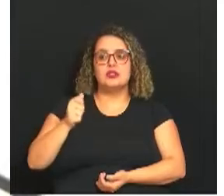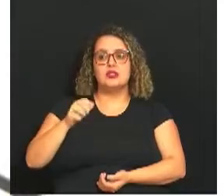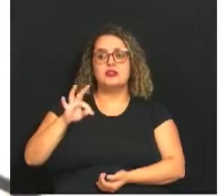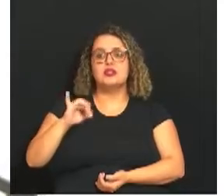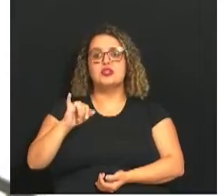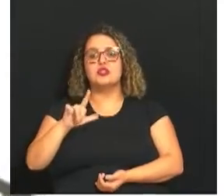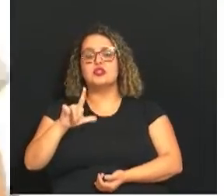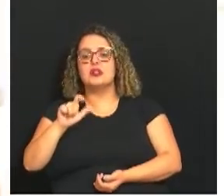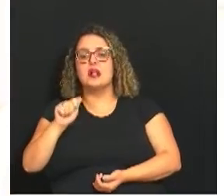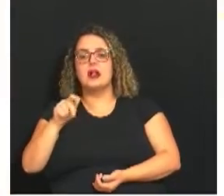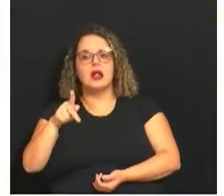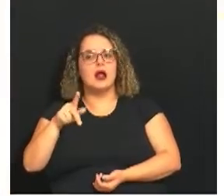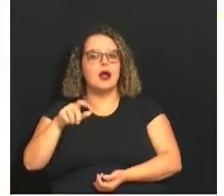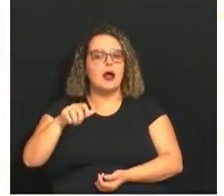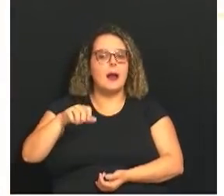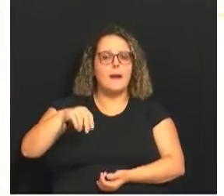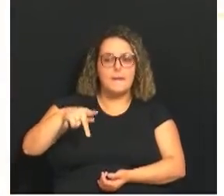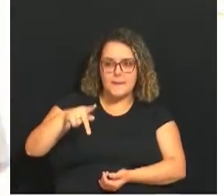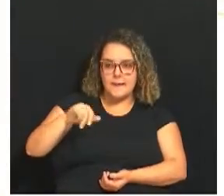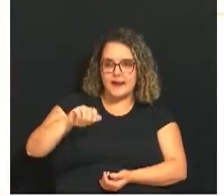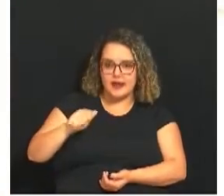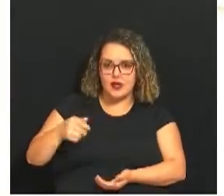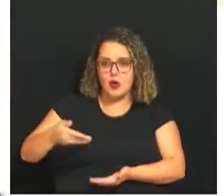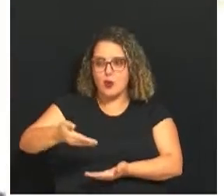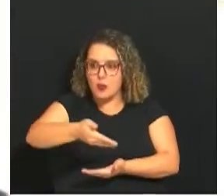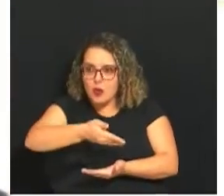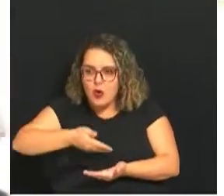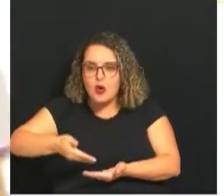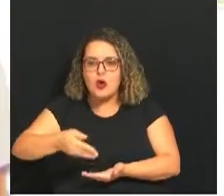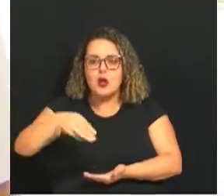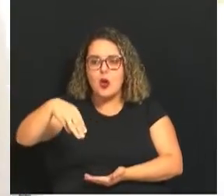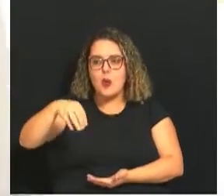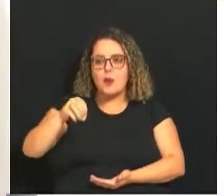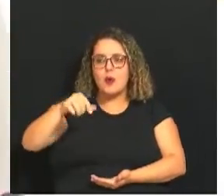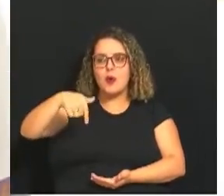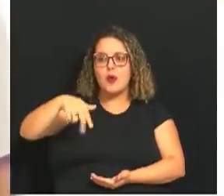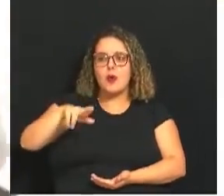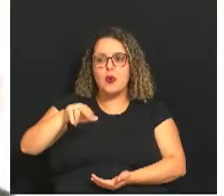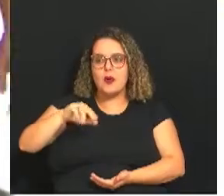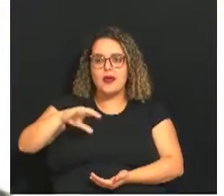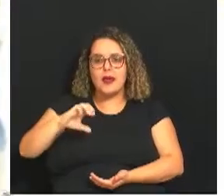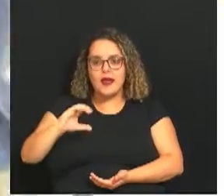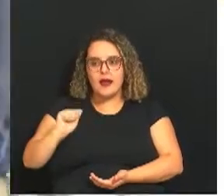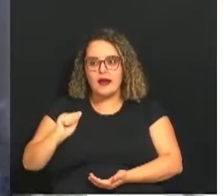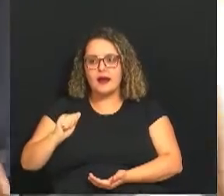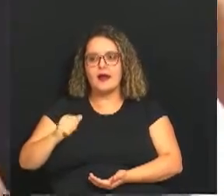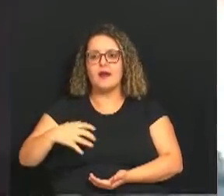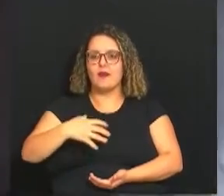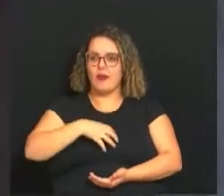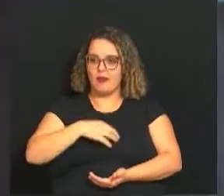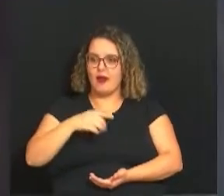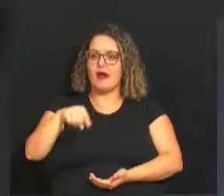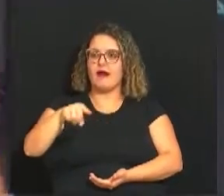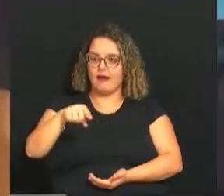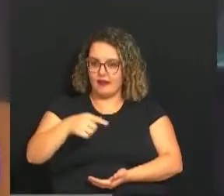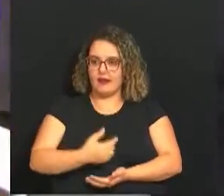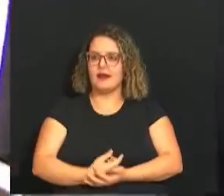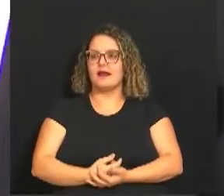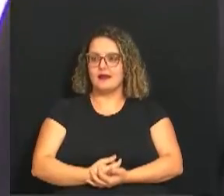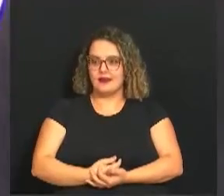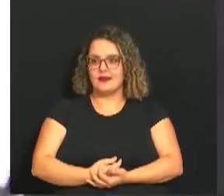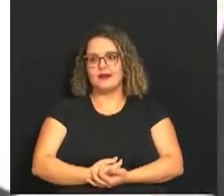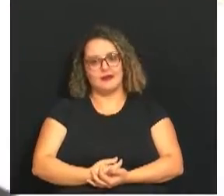ao molho, corvina ao molho, a muquequinha da Bahia, tem pacu assado na churrasqueira. A muquequinha da Bahia,